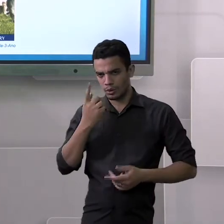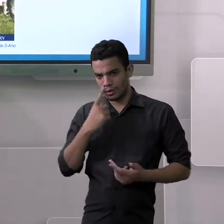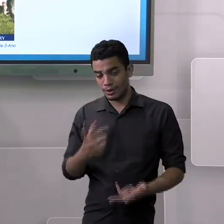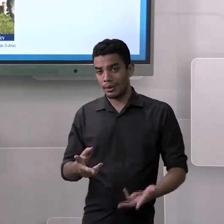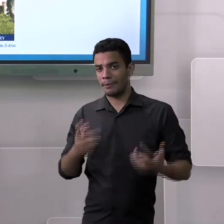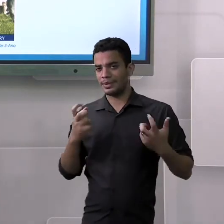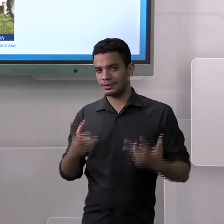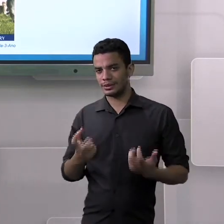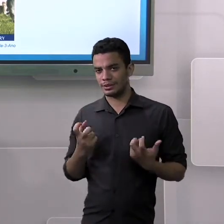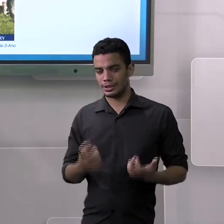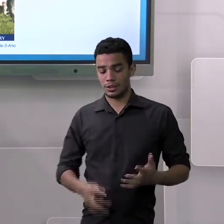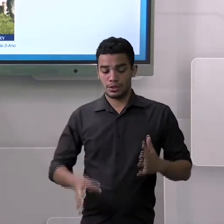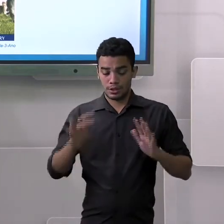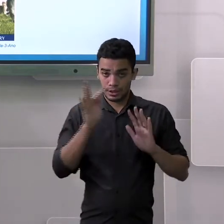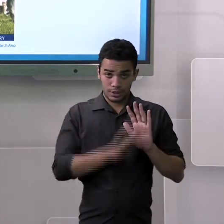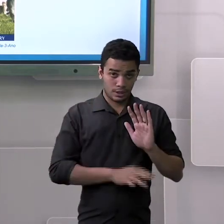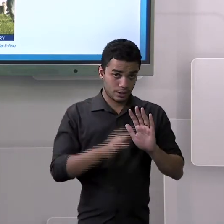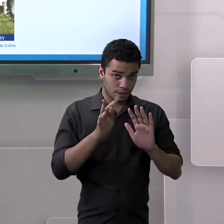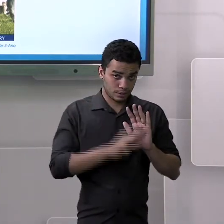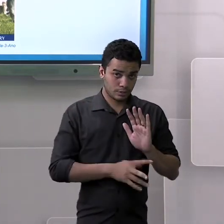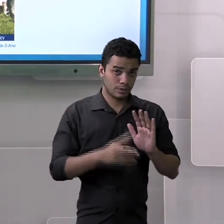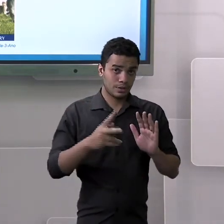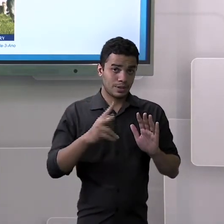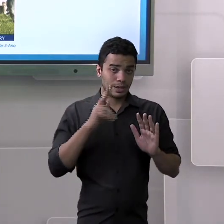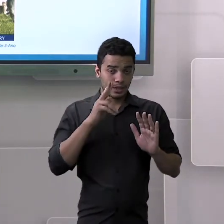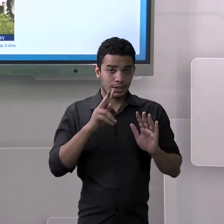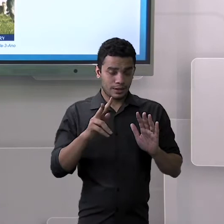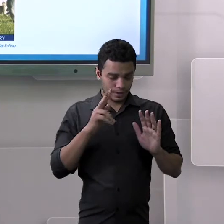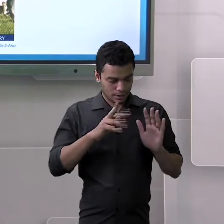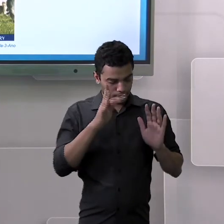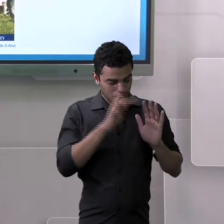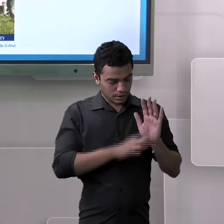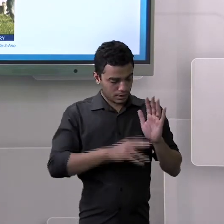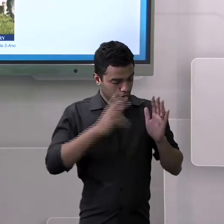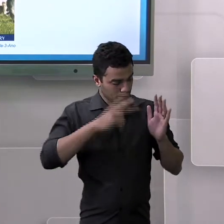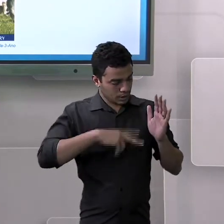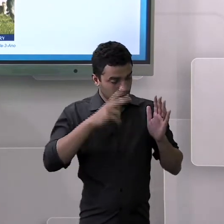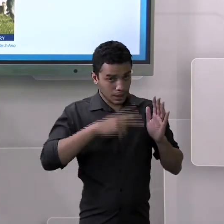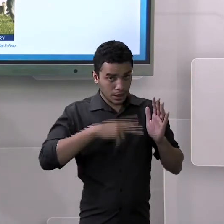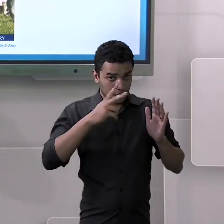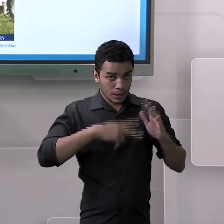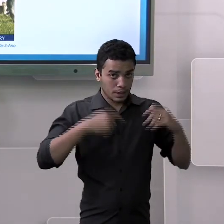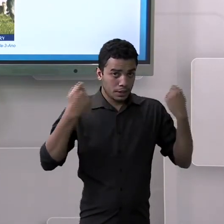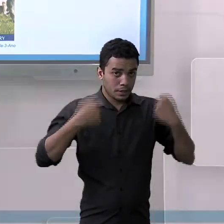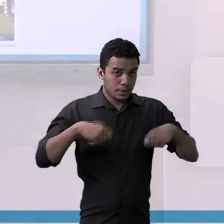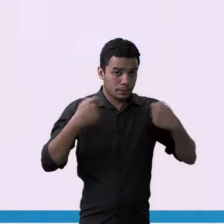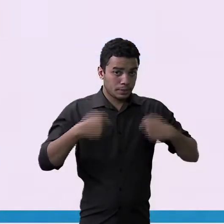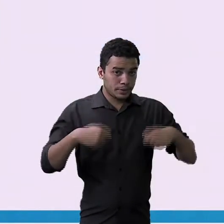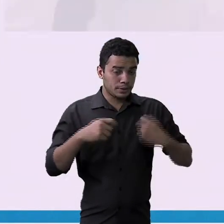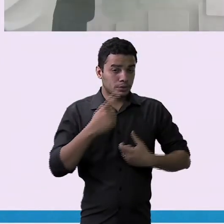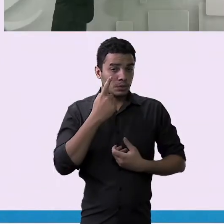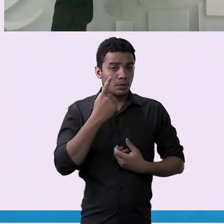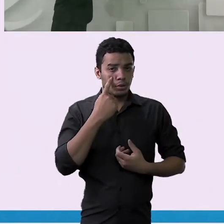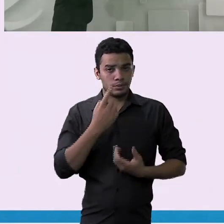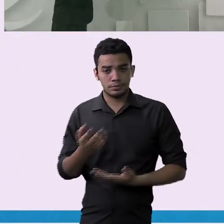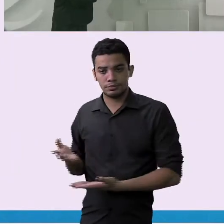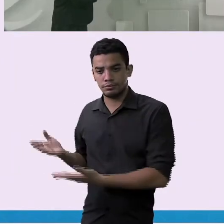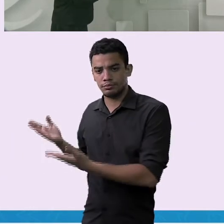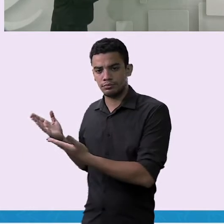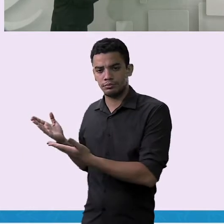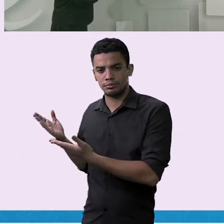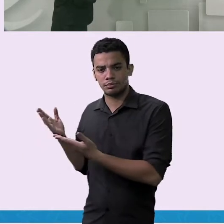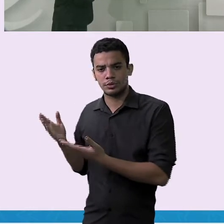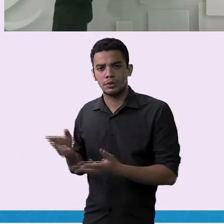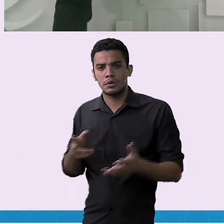dele e nós vamos responder algumas perguntas. Vamos lá? É um folheto ou